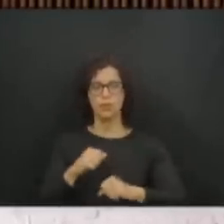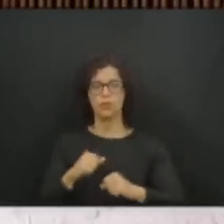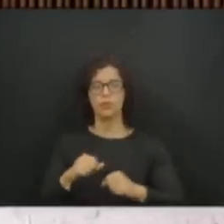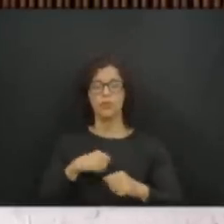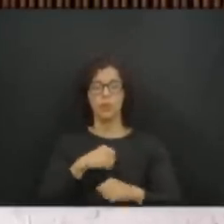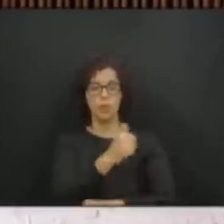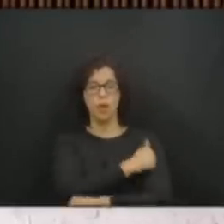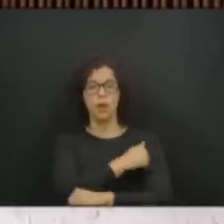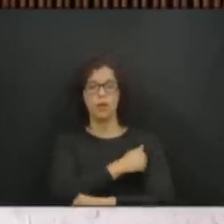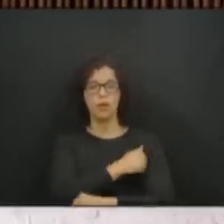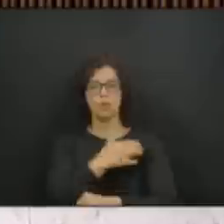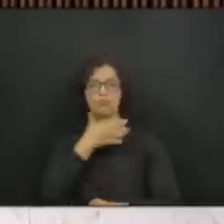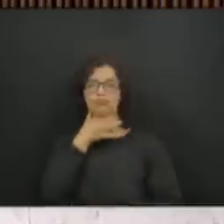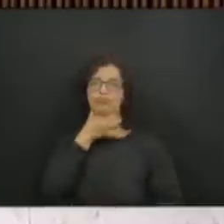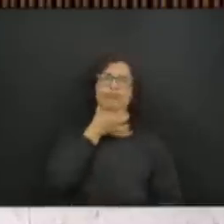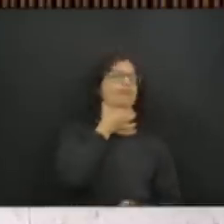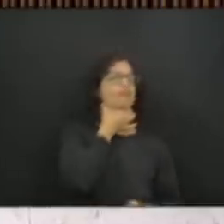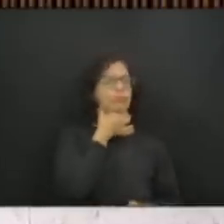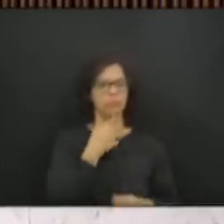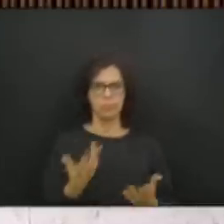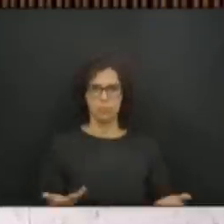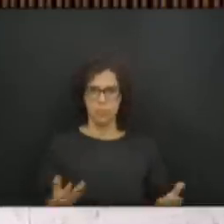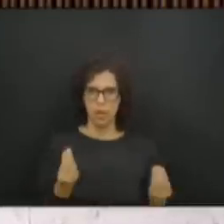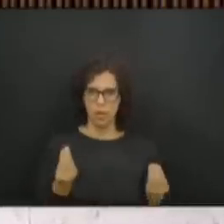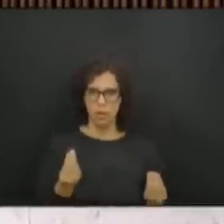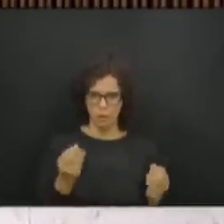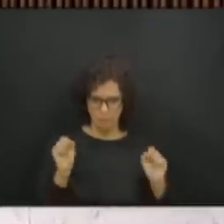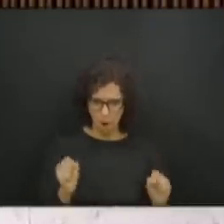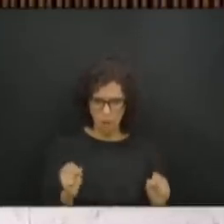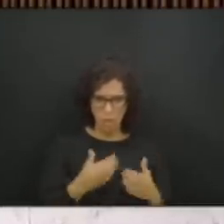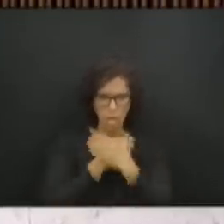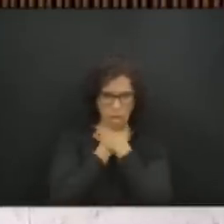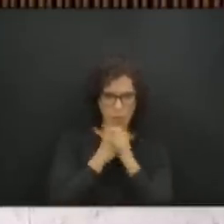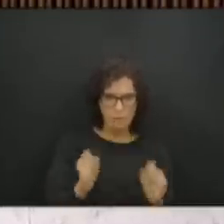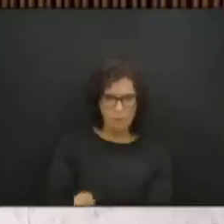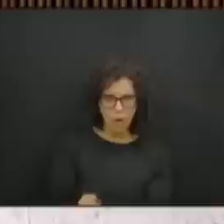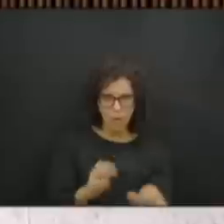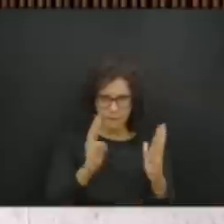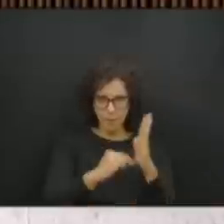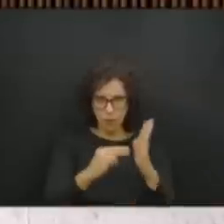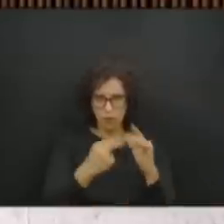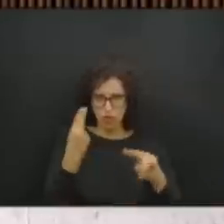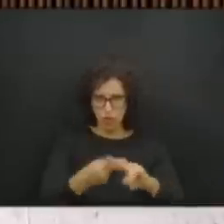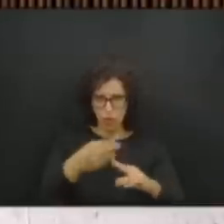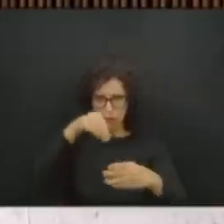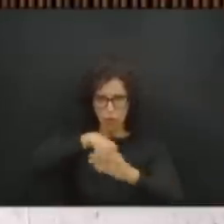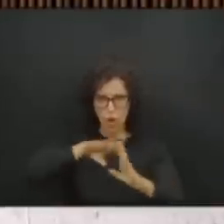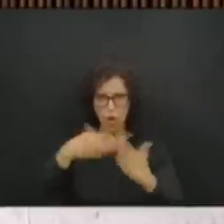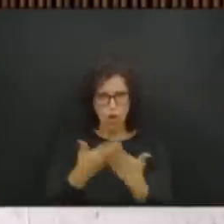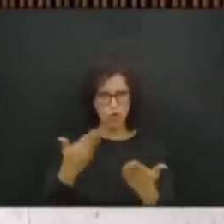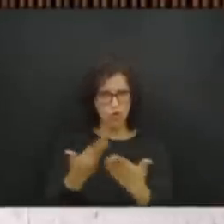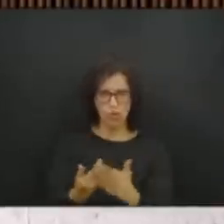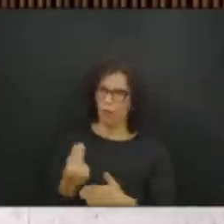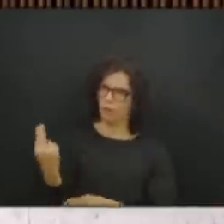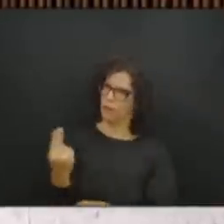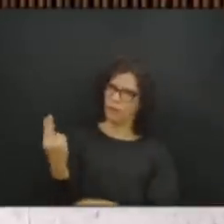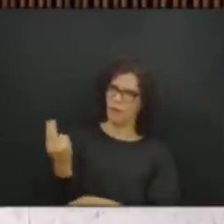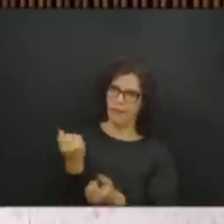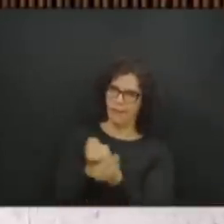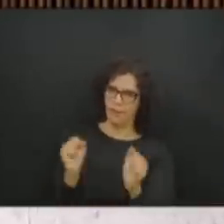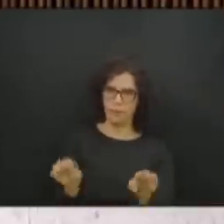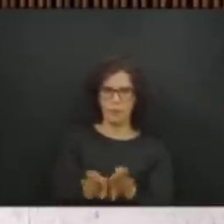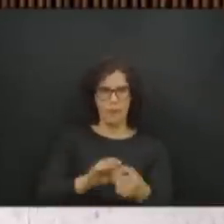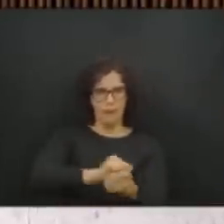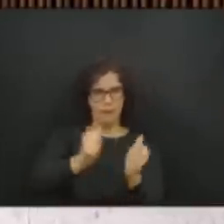aluno pelo pescoço e levando ali pelo pescoço coisa que nós sabemos que não é o método que se adequa a educação e não